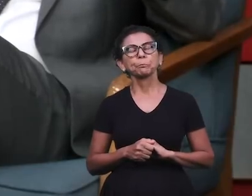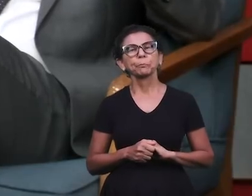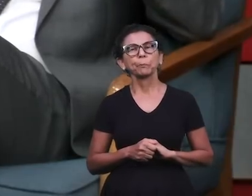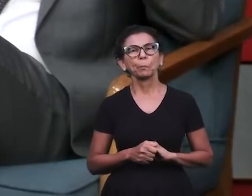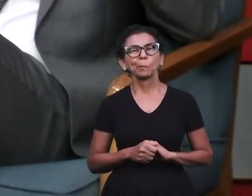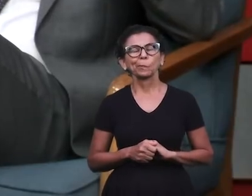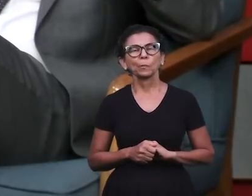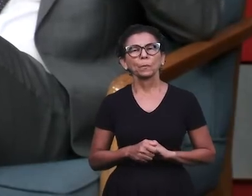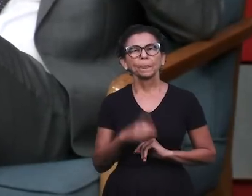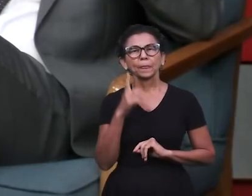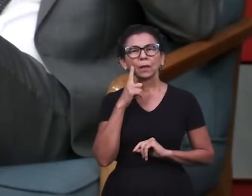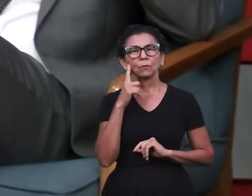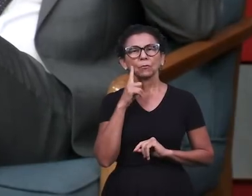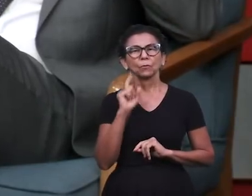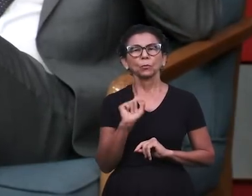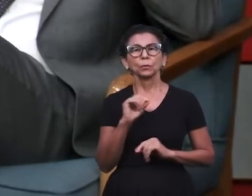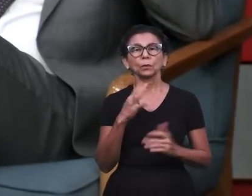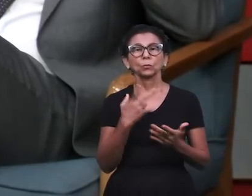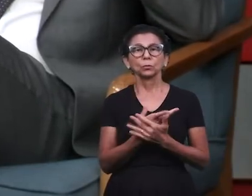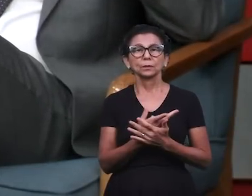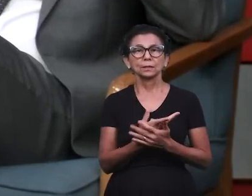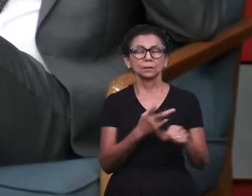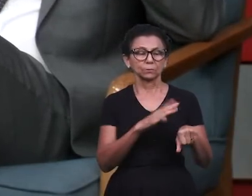desse acontecimento aqui, dessa cura.